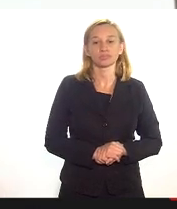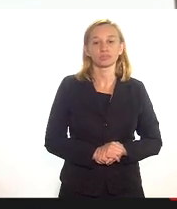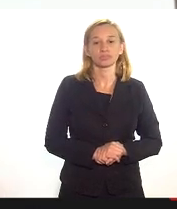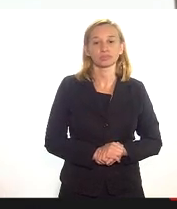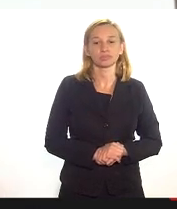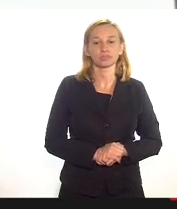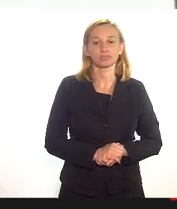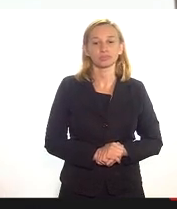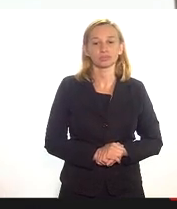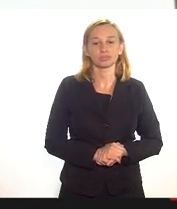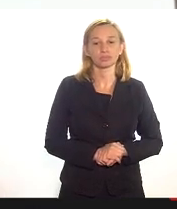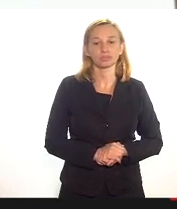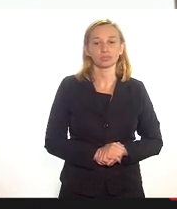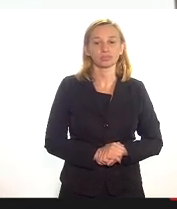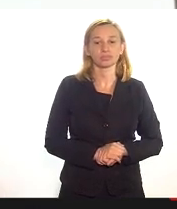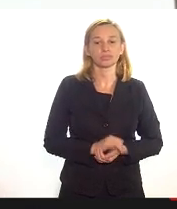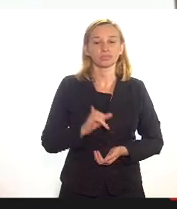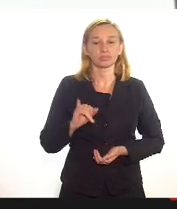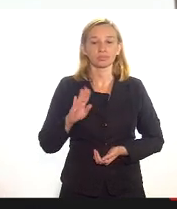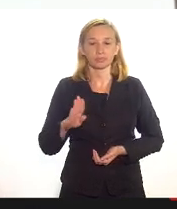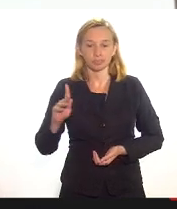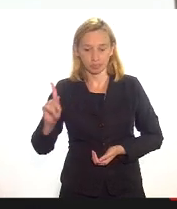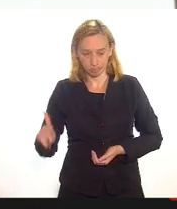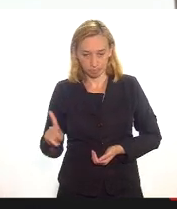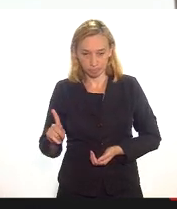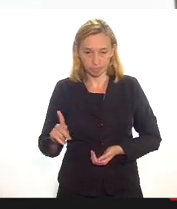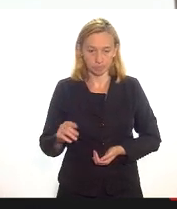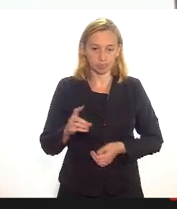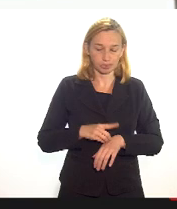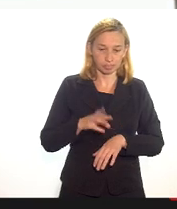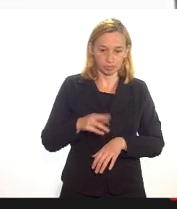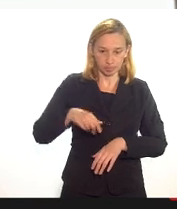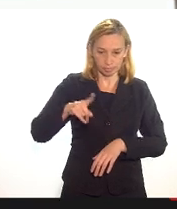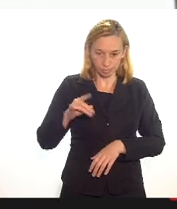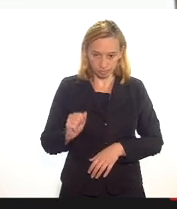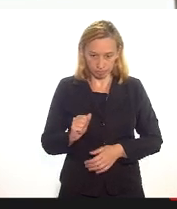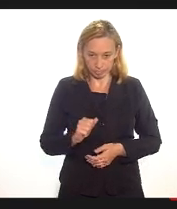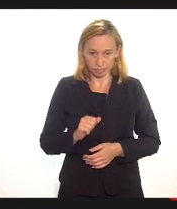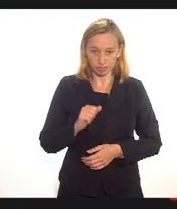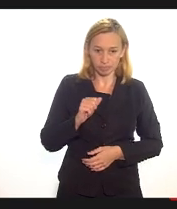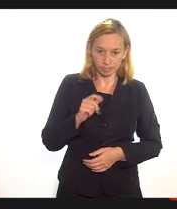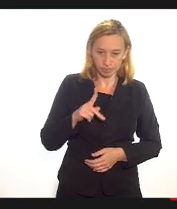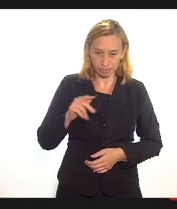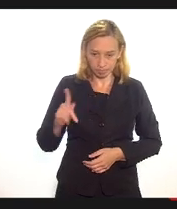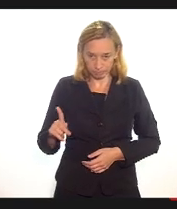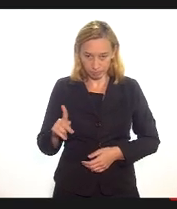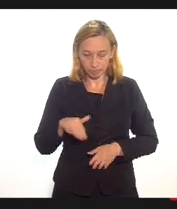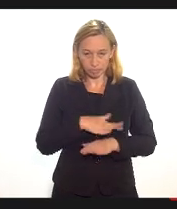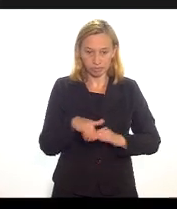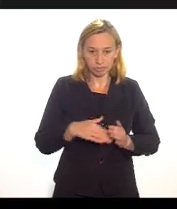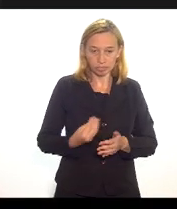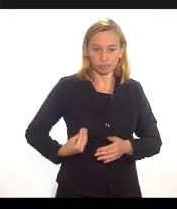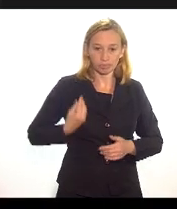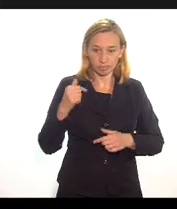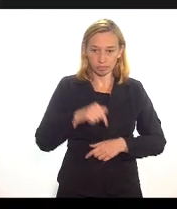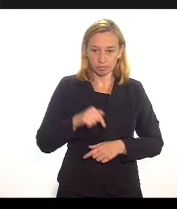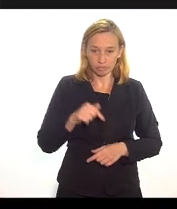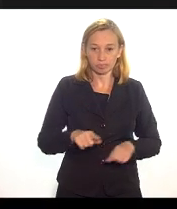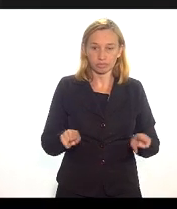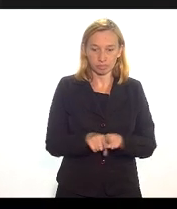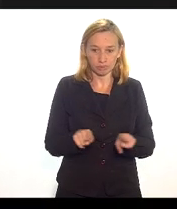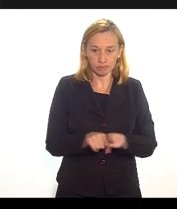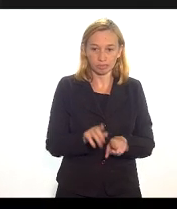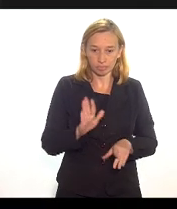em exposição o IBP, a doutora Marina e a IBP. E todos que estão aqui também já